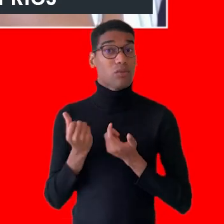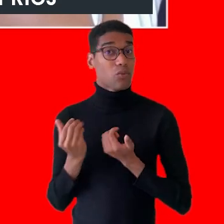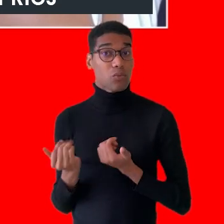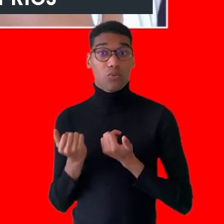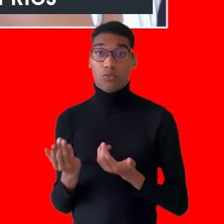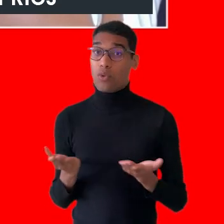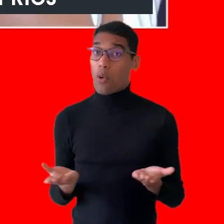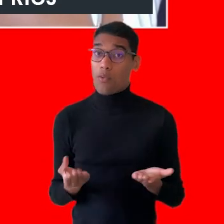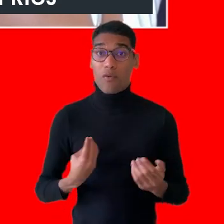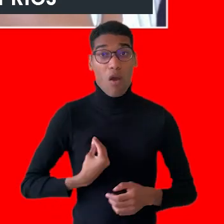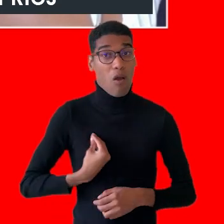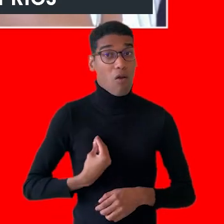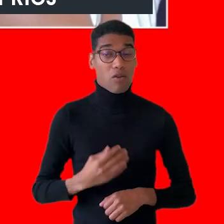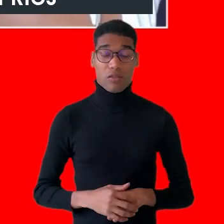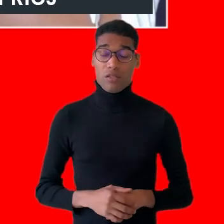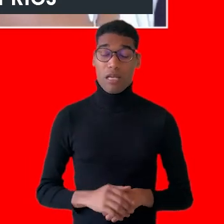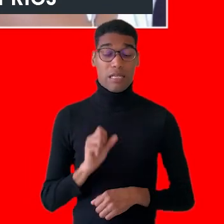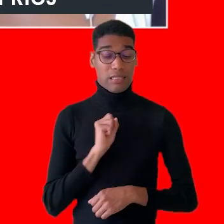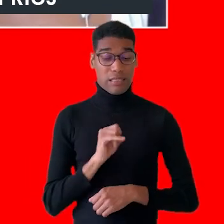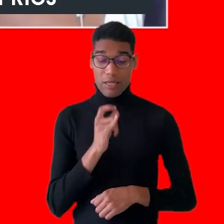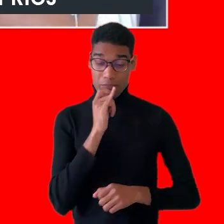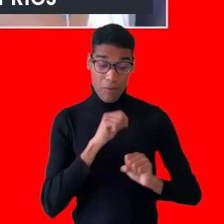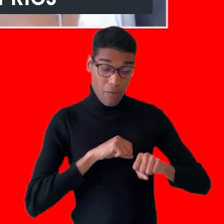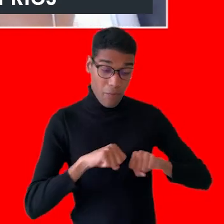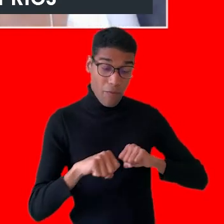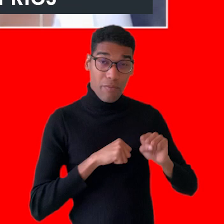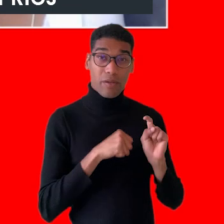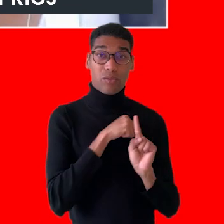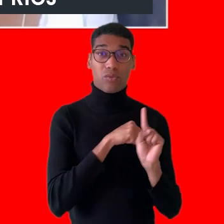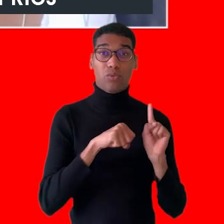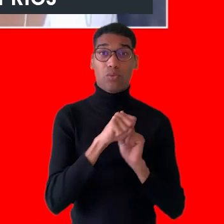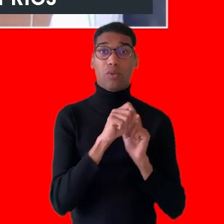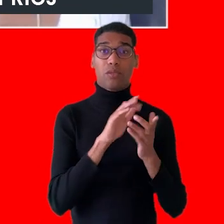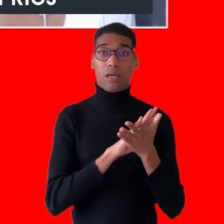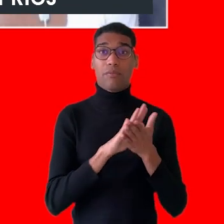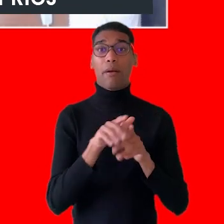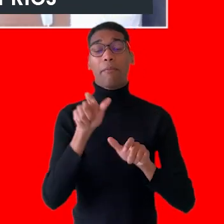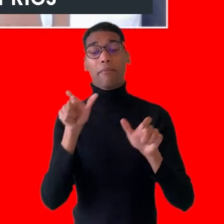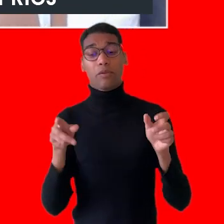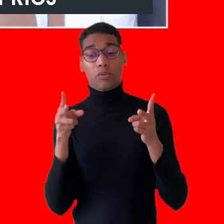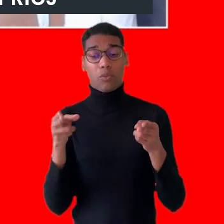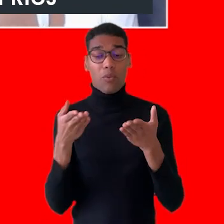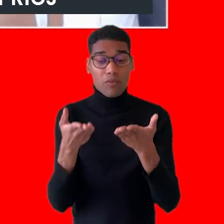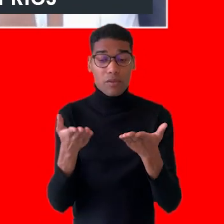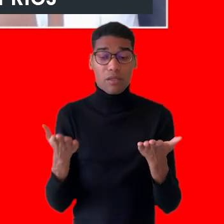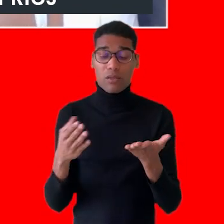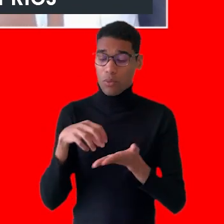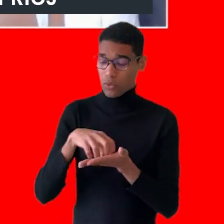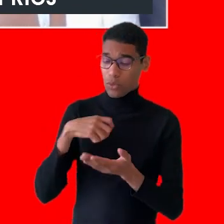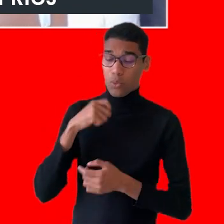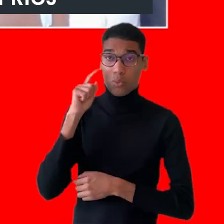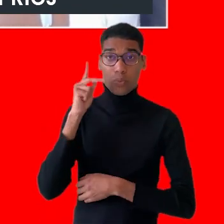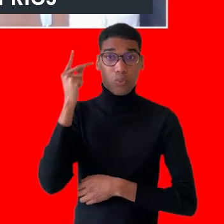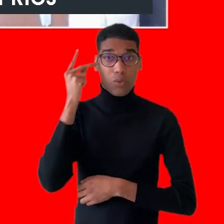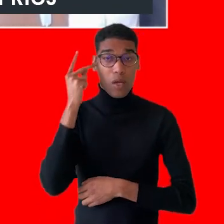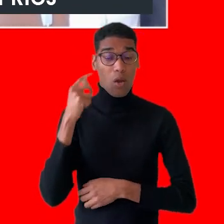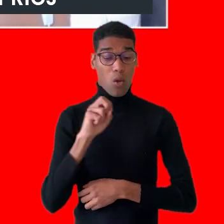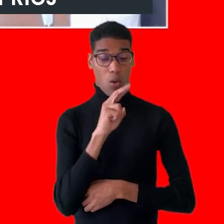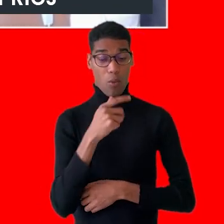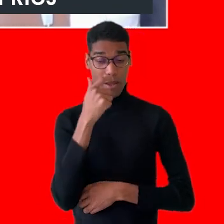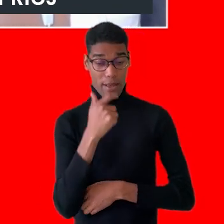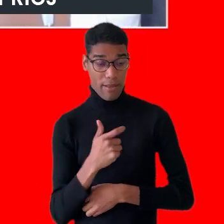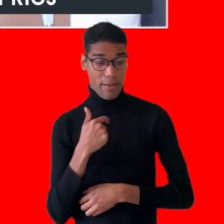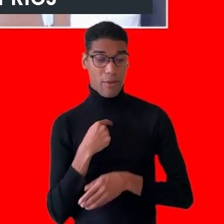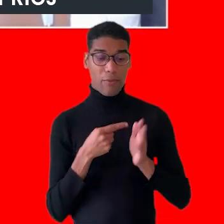nossos jovens hoje em dia. Se não são os movimentos sociais, se não são pessoas como vocês, se não é o Centro Cultural São Paulo, se não é a Euler